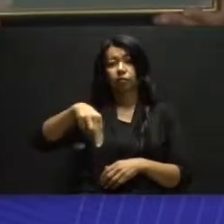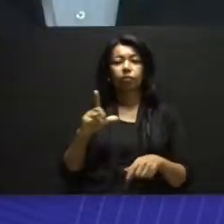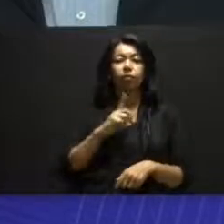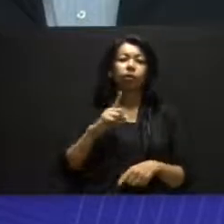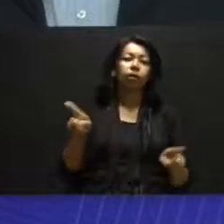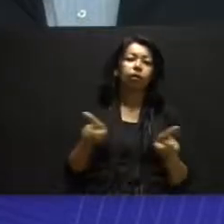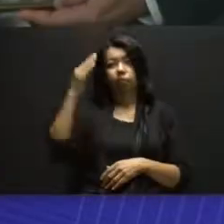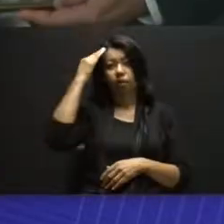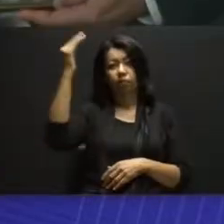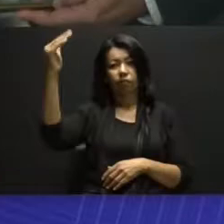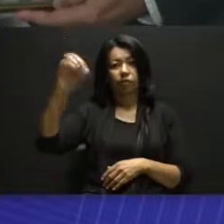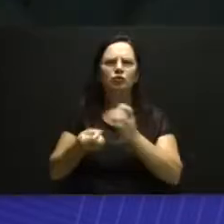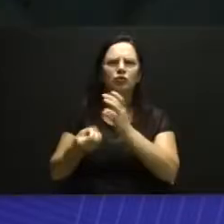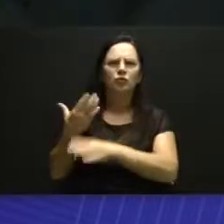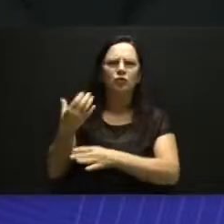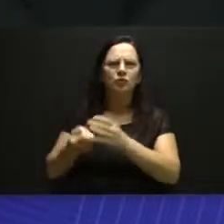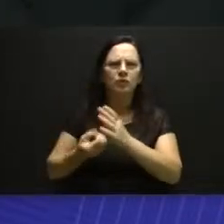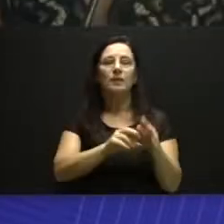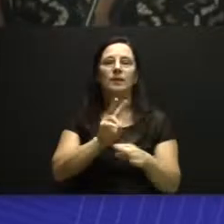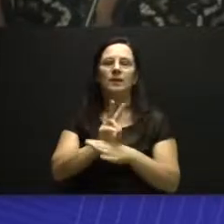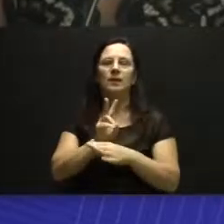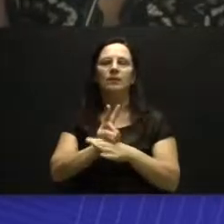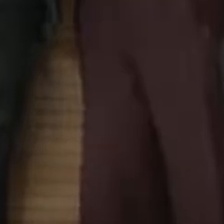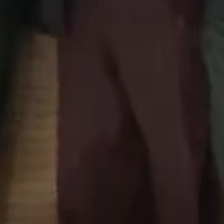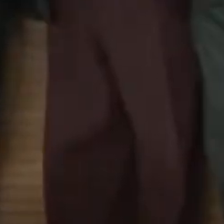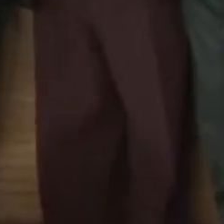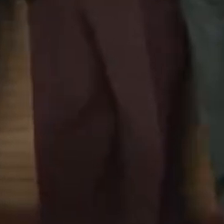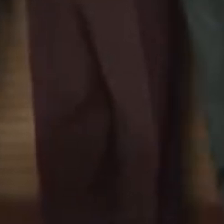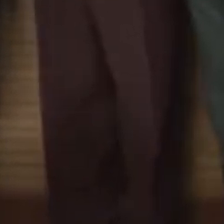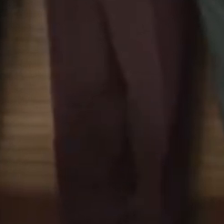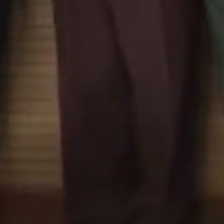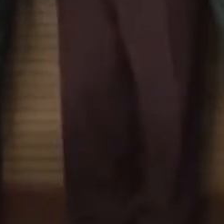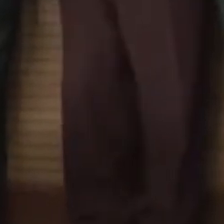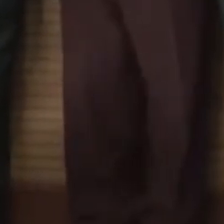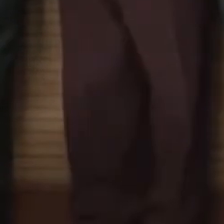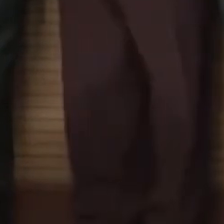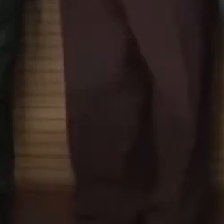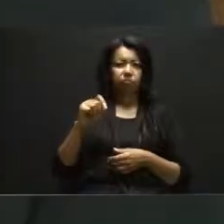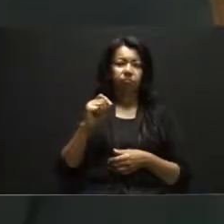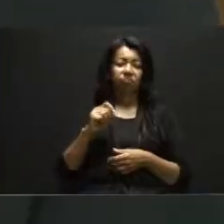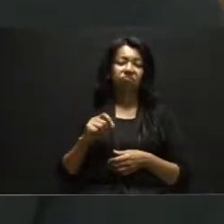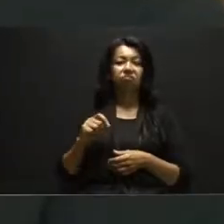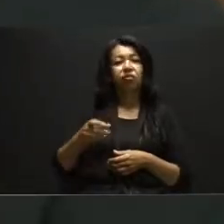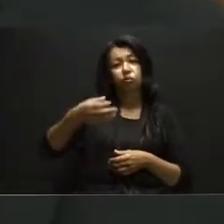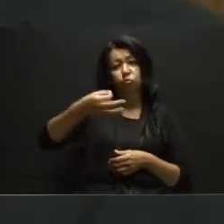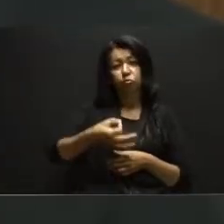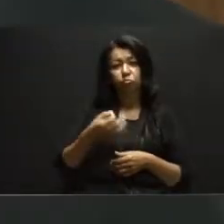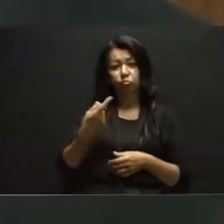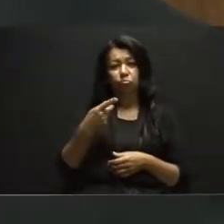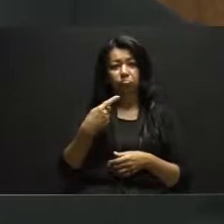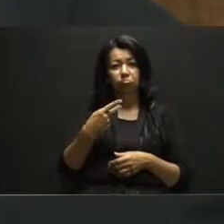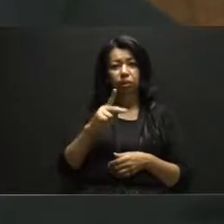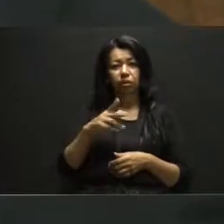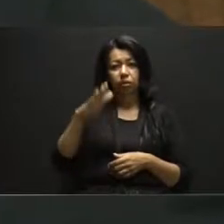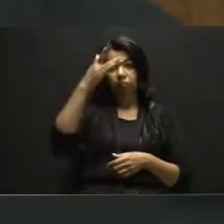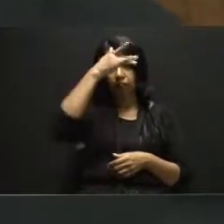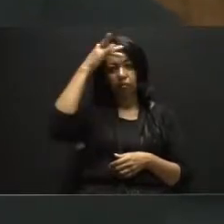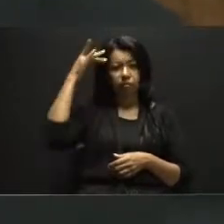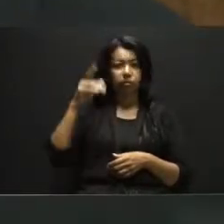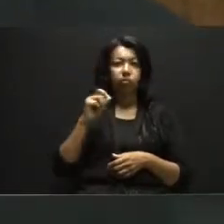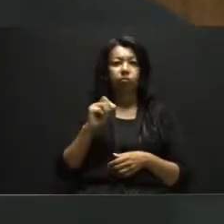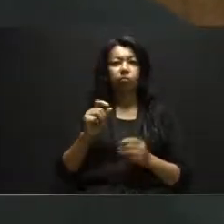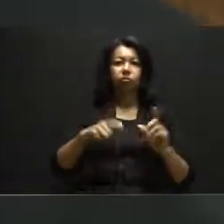instituições que contribuíram e ainda contribuem para o crescimento turístico da cidade um ato ele foi justo por todas aquelas pessoas que